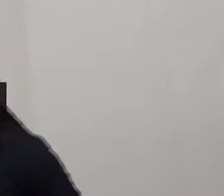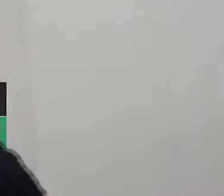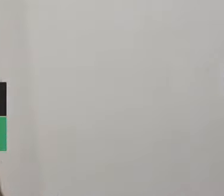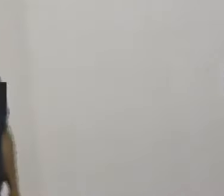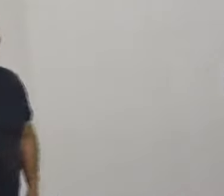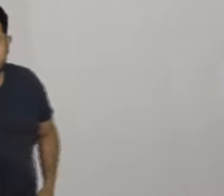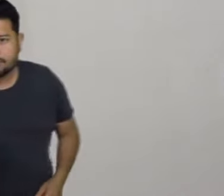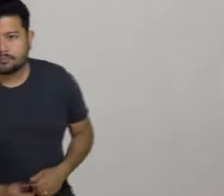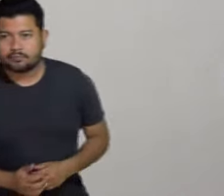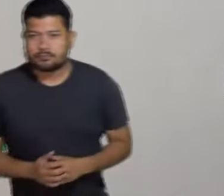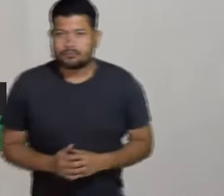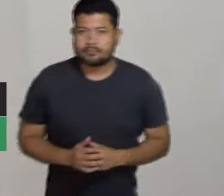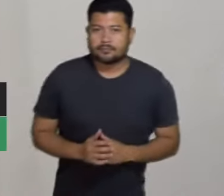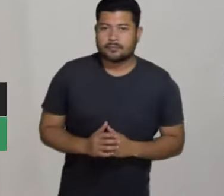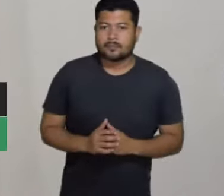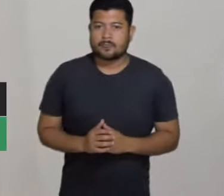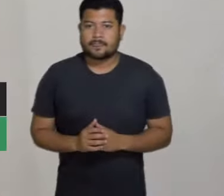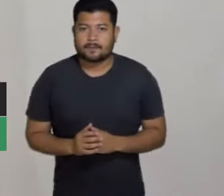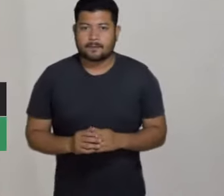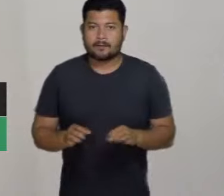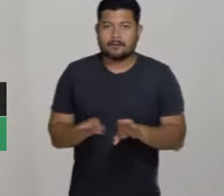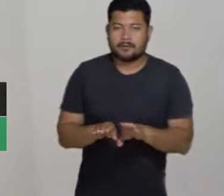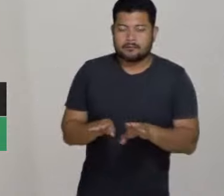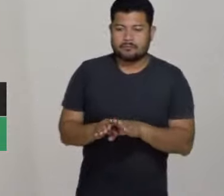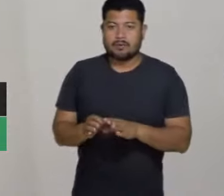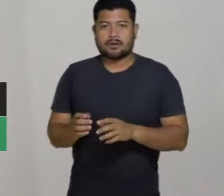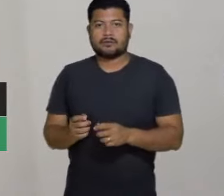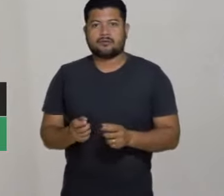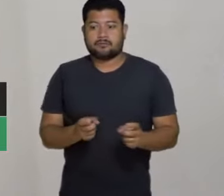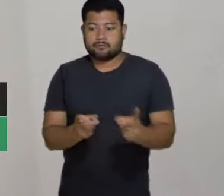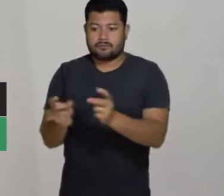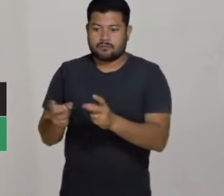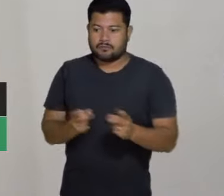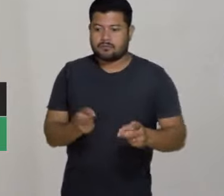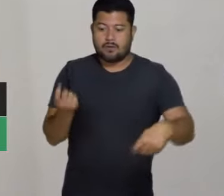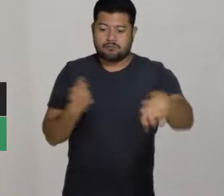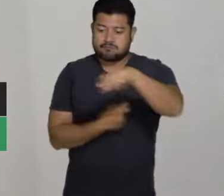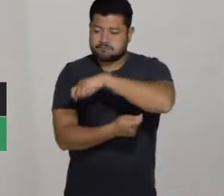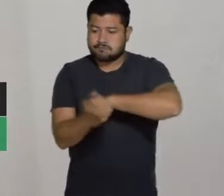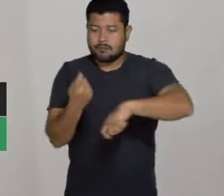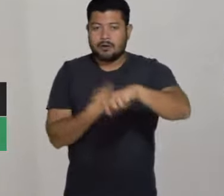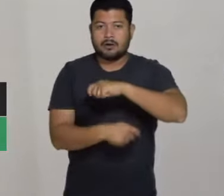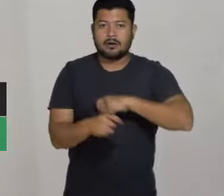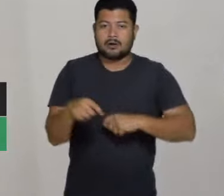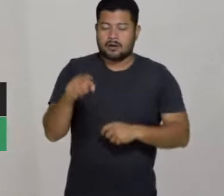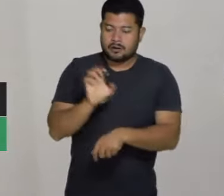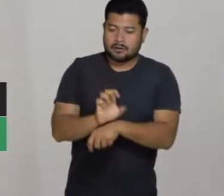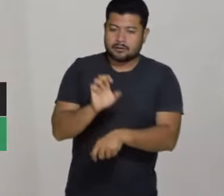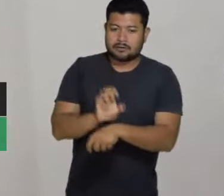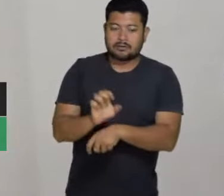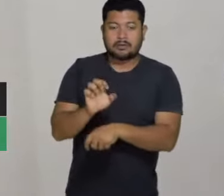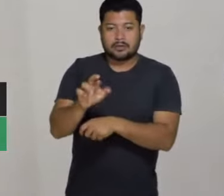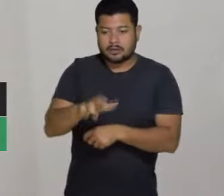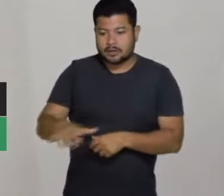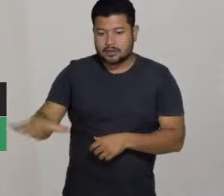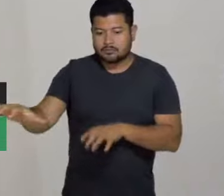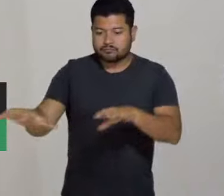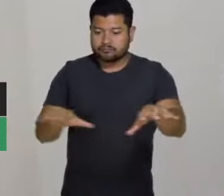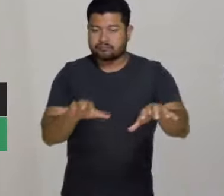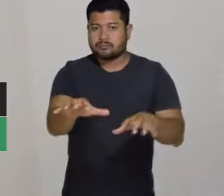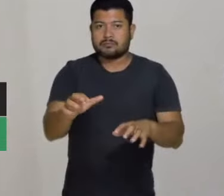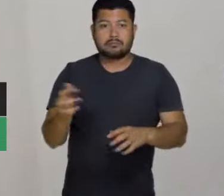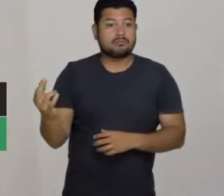e especialmente do giro de vendas no estado e nas regiões que assim se organizam para isso. Por isso que é importante